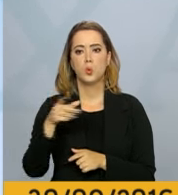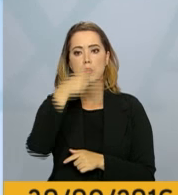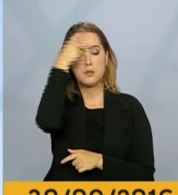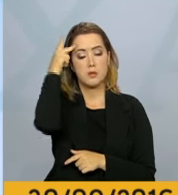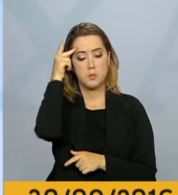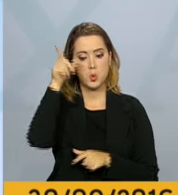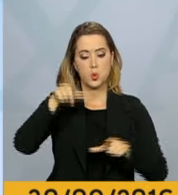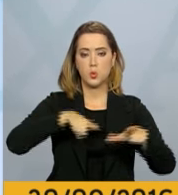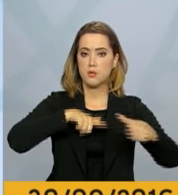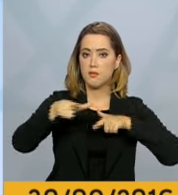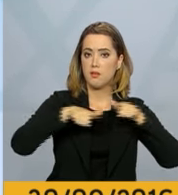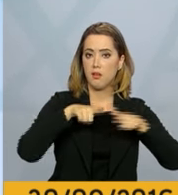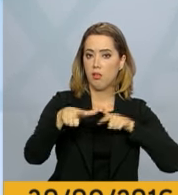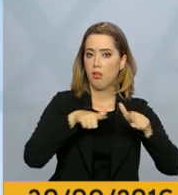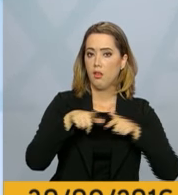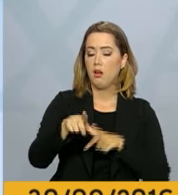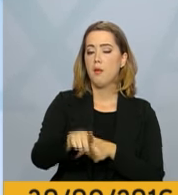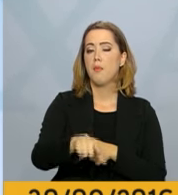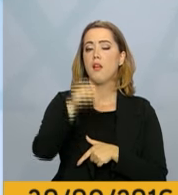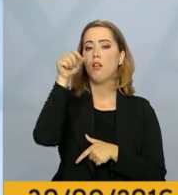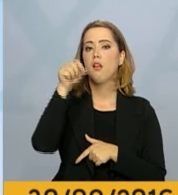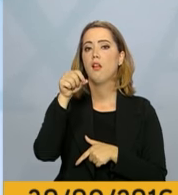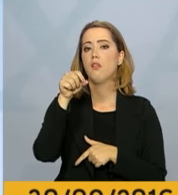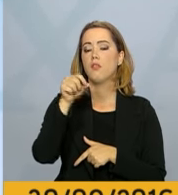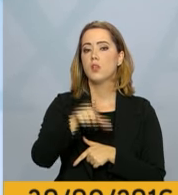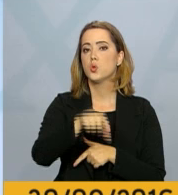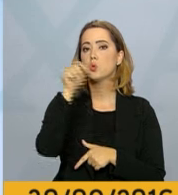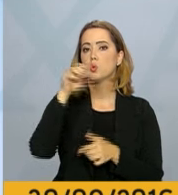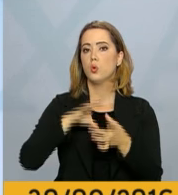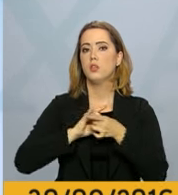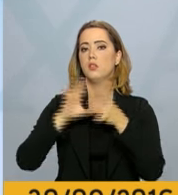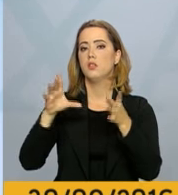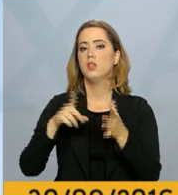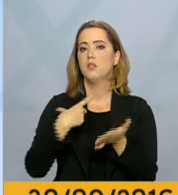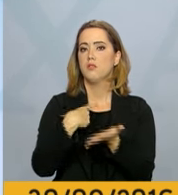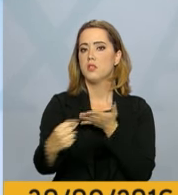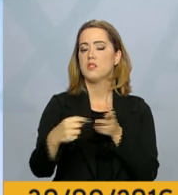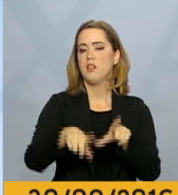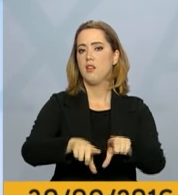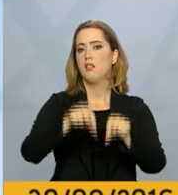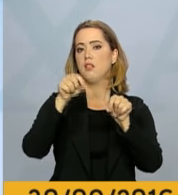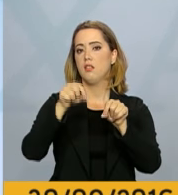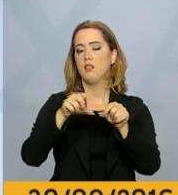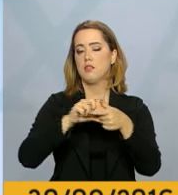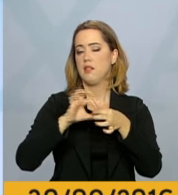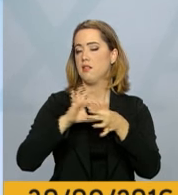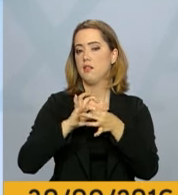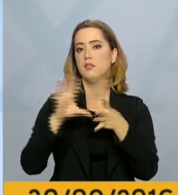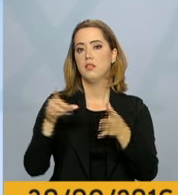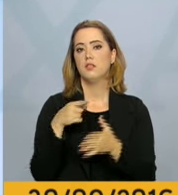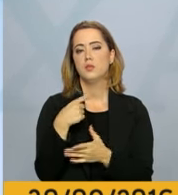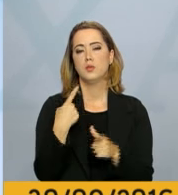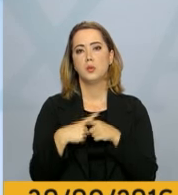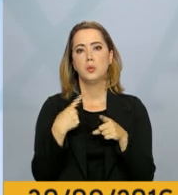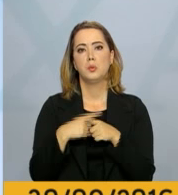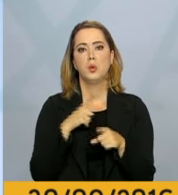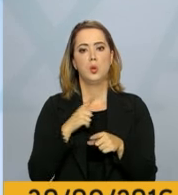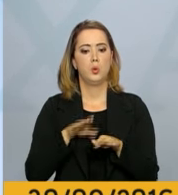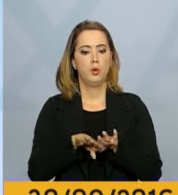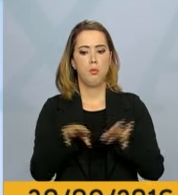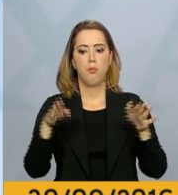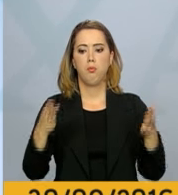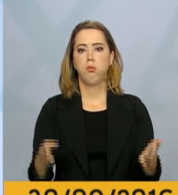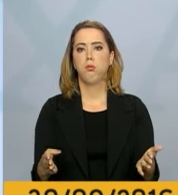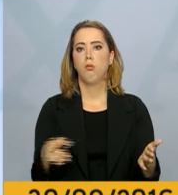nomeação e outros tantos serão eliminados. Até porque, muitas vezes, não há na repartição pública mesa para todo mundo. Então, precisa fazer